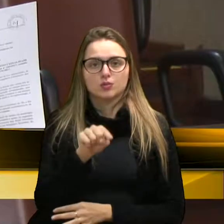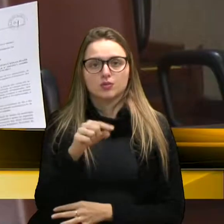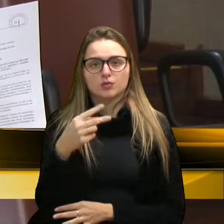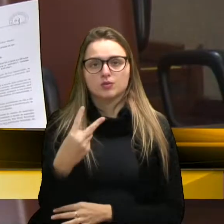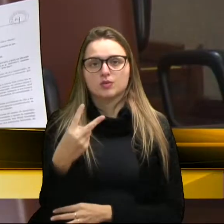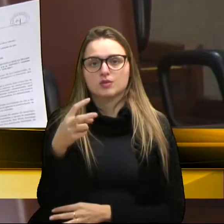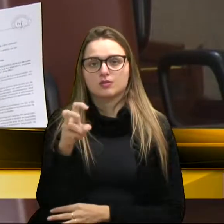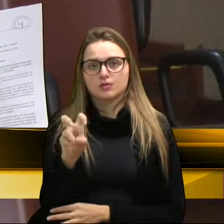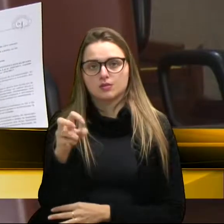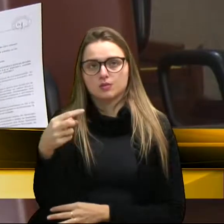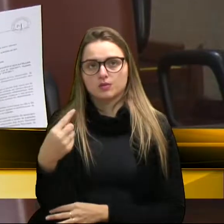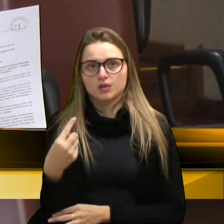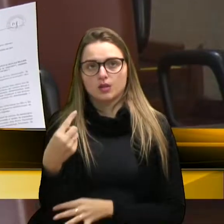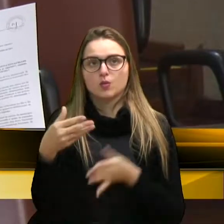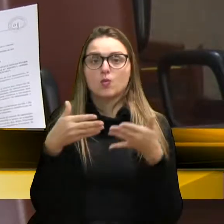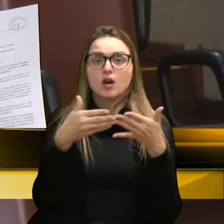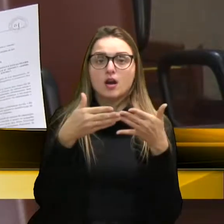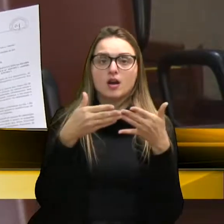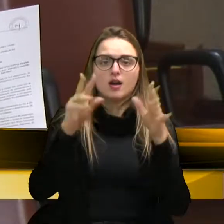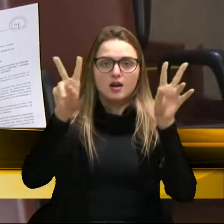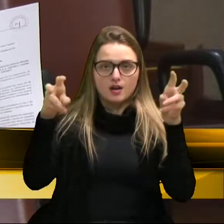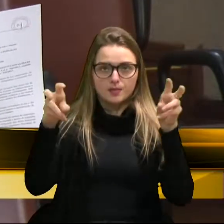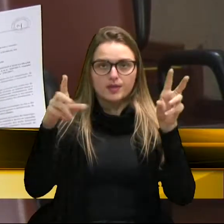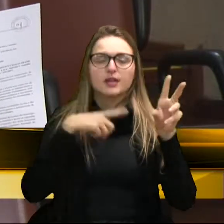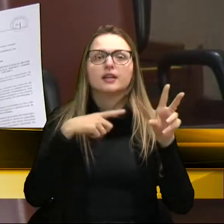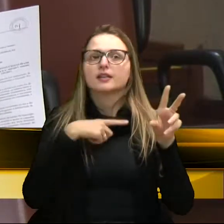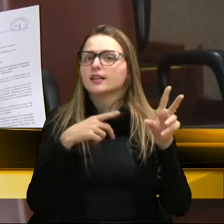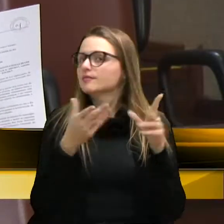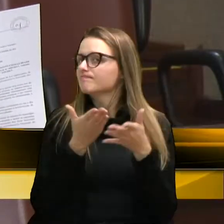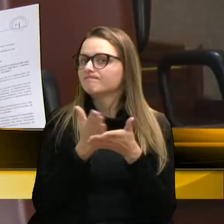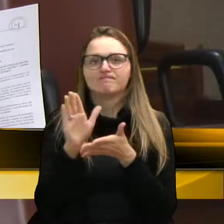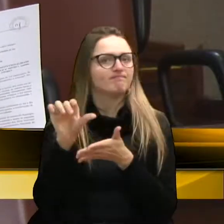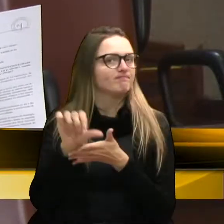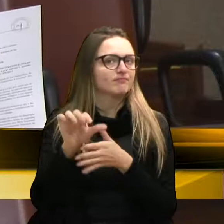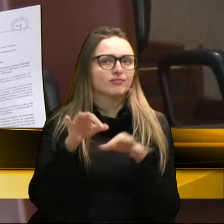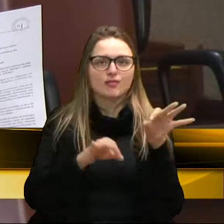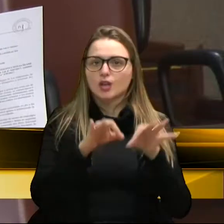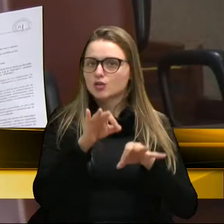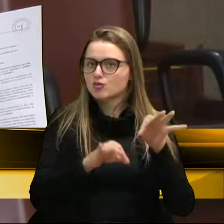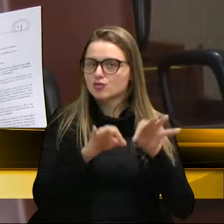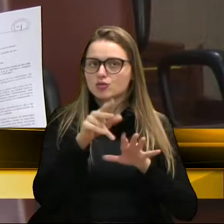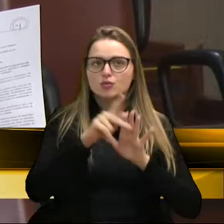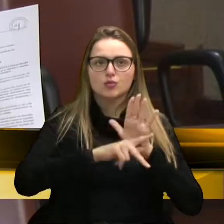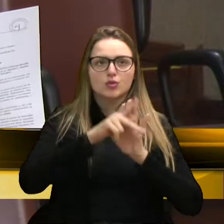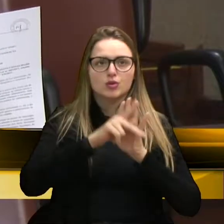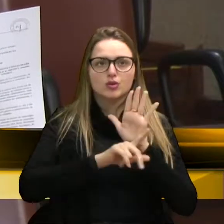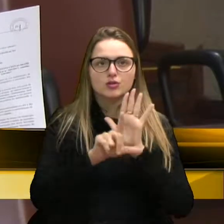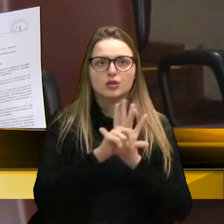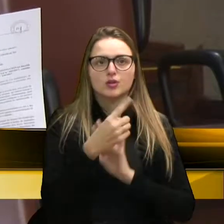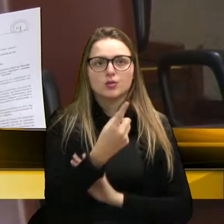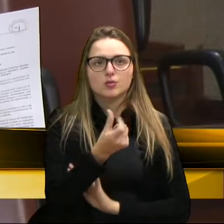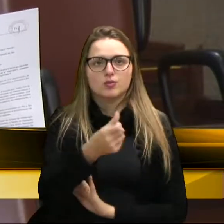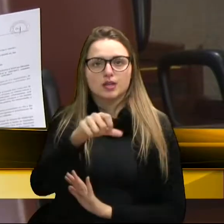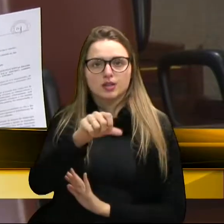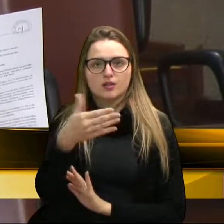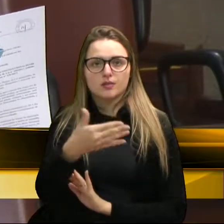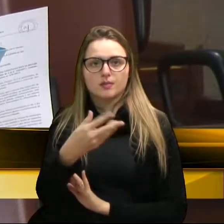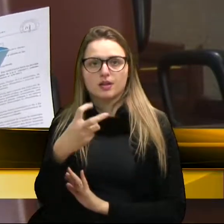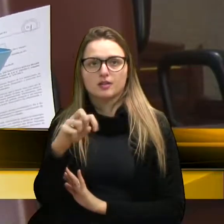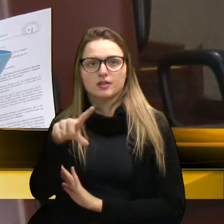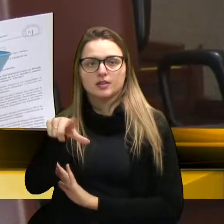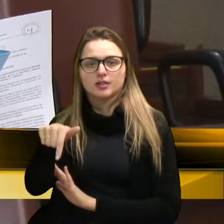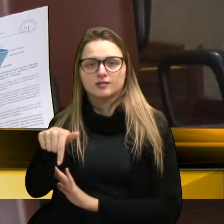28.251, abre aspas, conclui-se pela inviabilidade jurídica do projeto de lei número 169 de